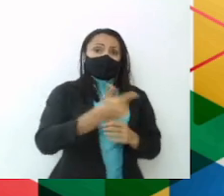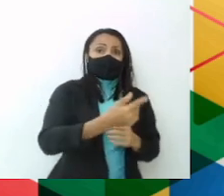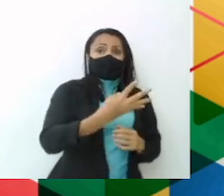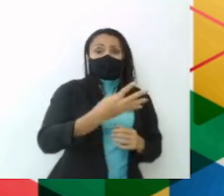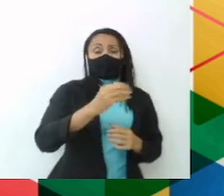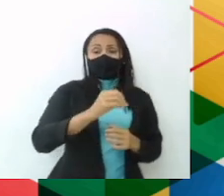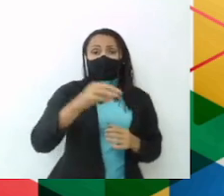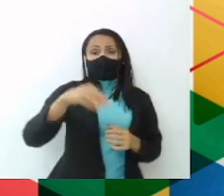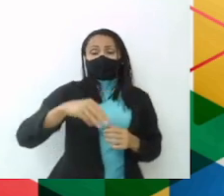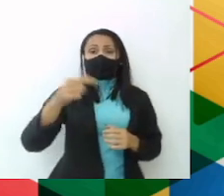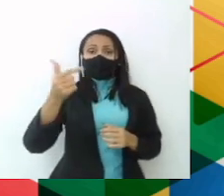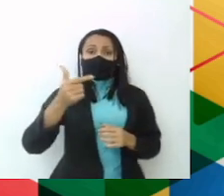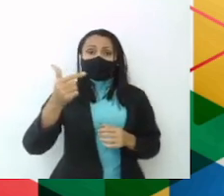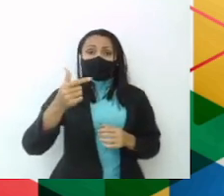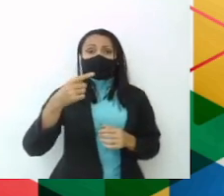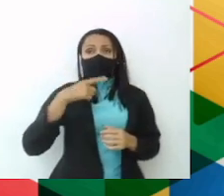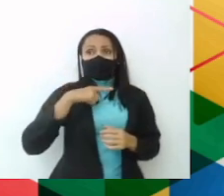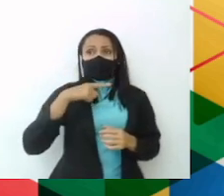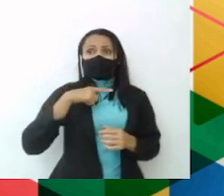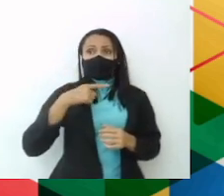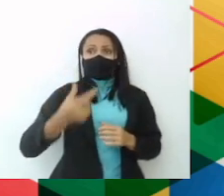240 vai ter